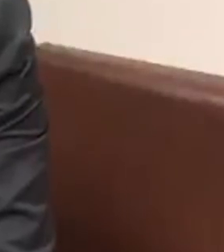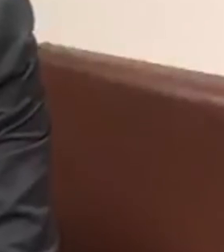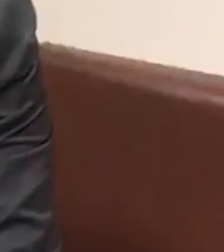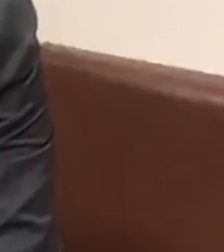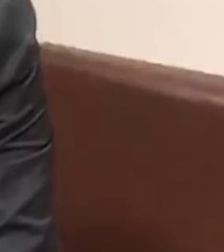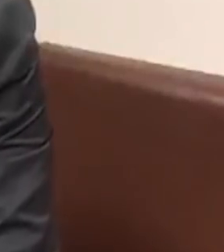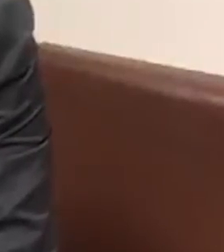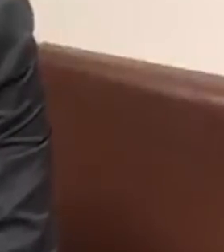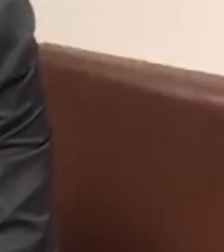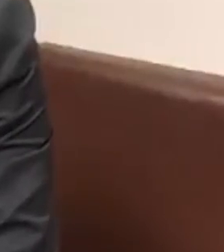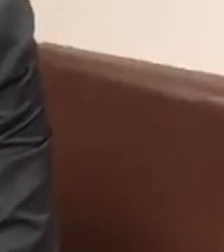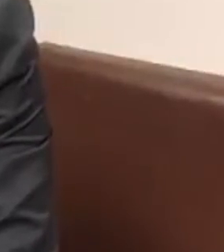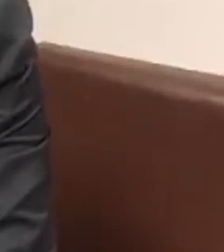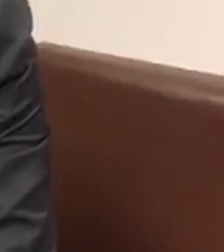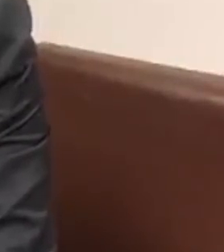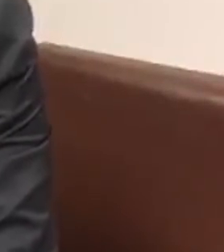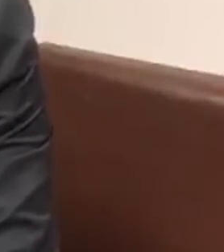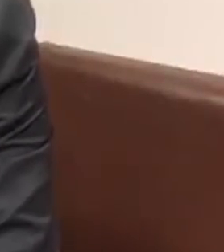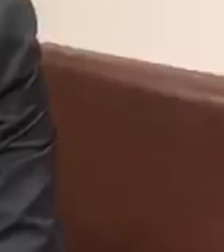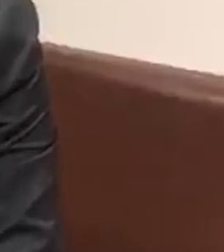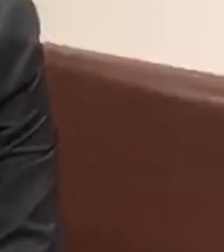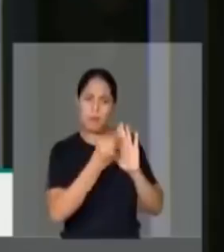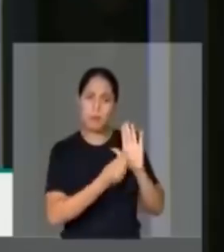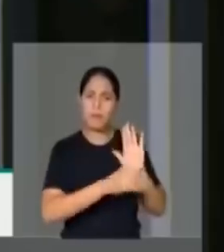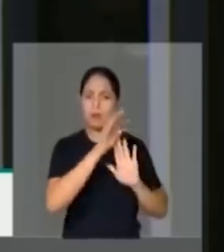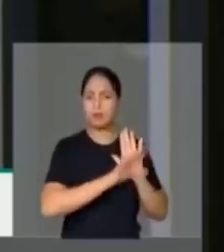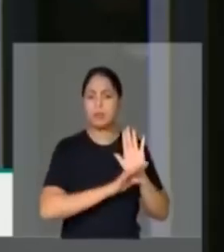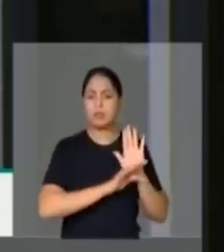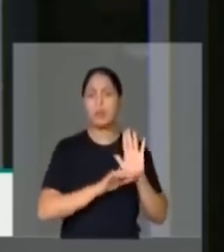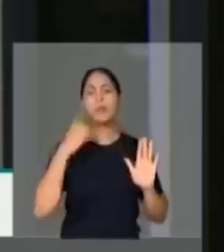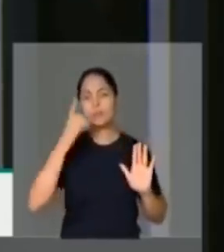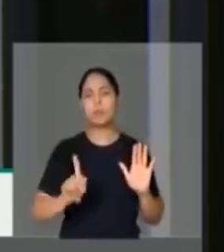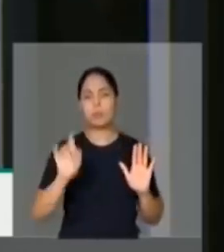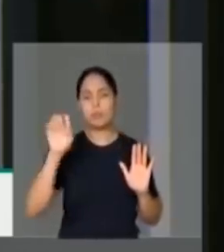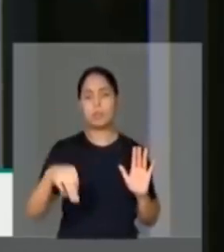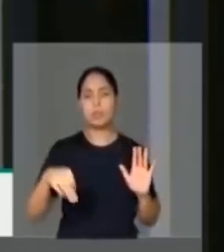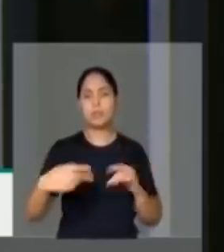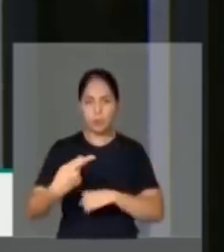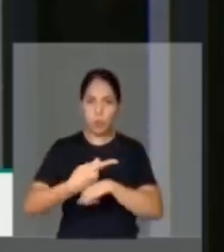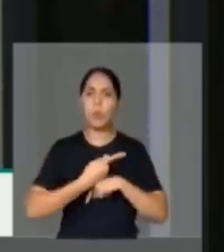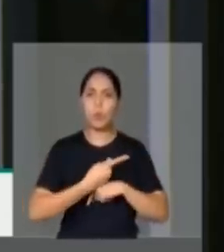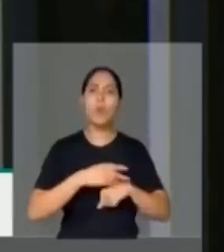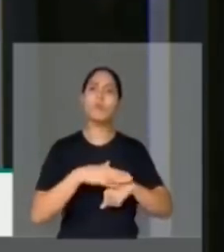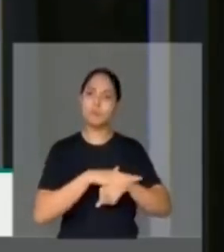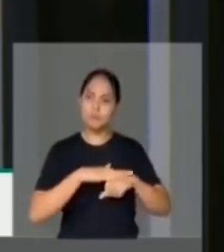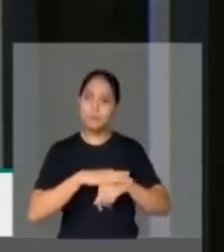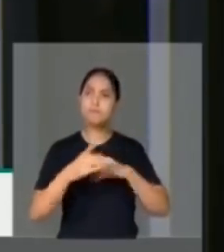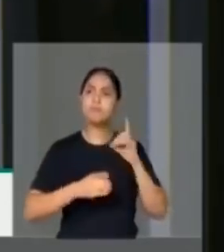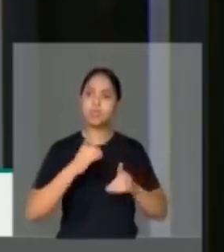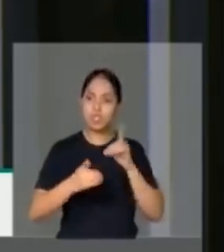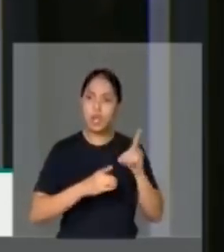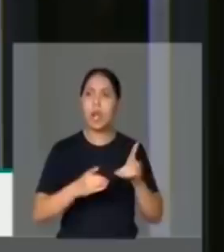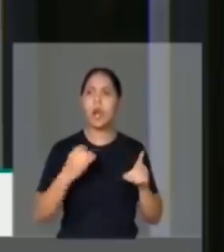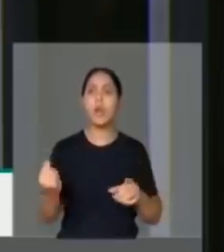que, portanto, não vai ter aumento do fundão. O deputado Kim, desde o primeiro momento, nos procurou, dialogou,